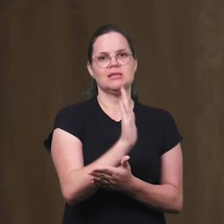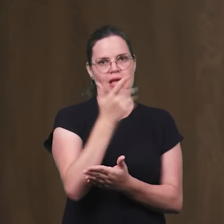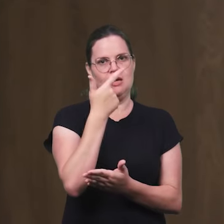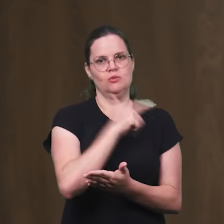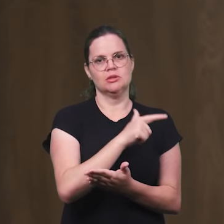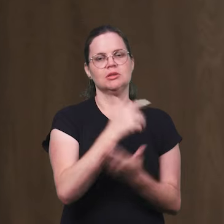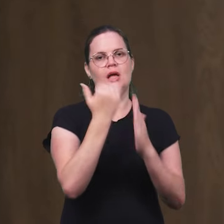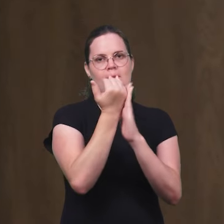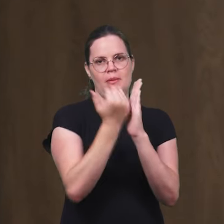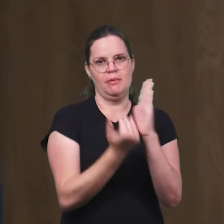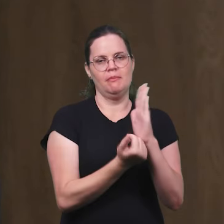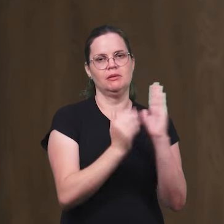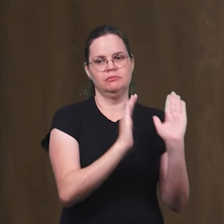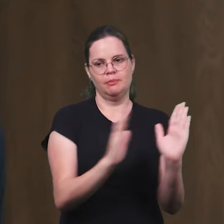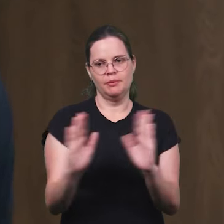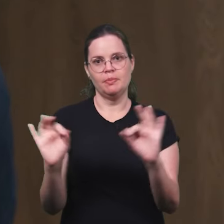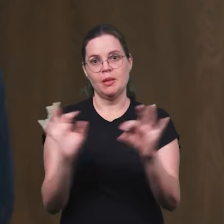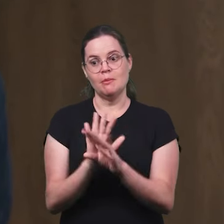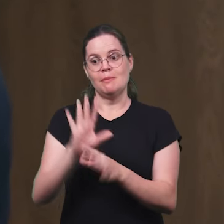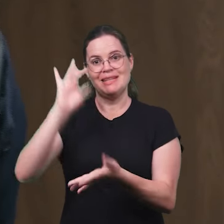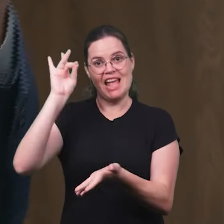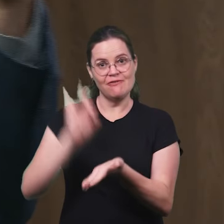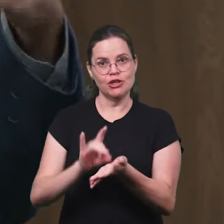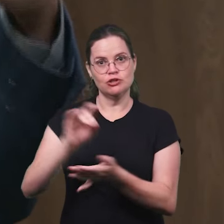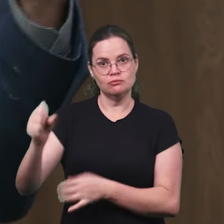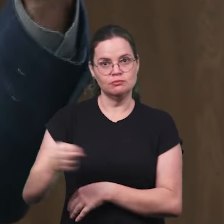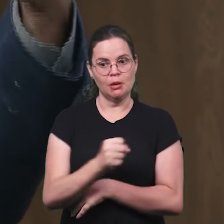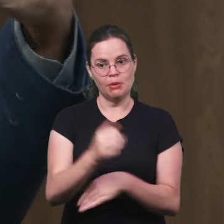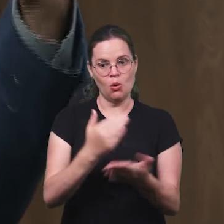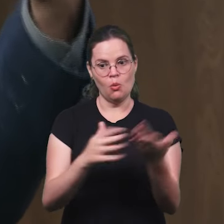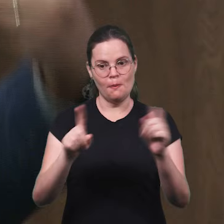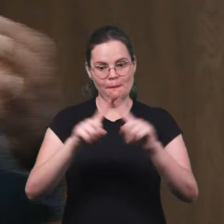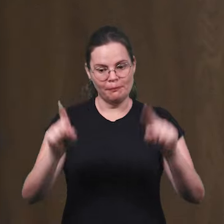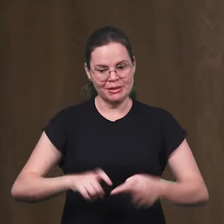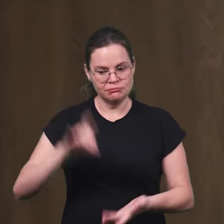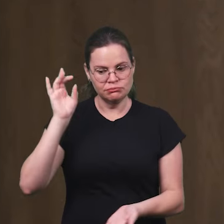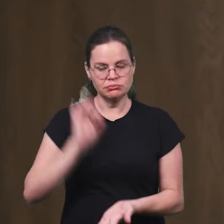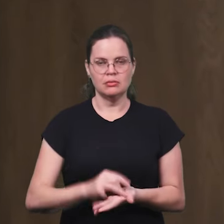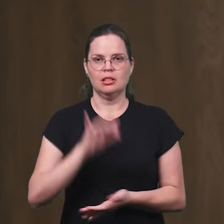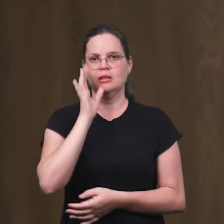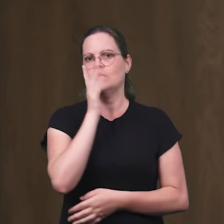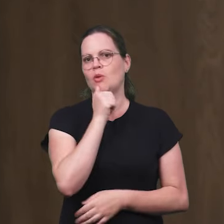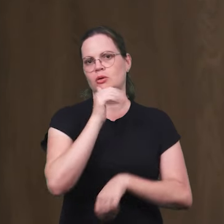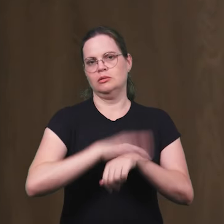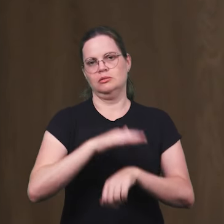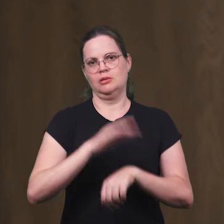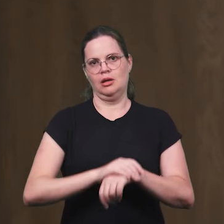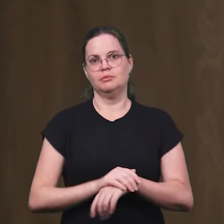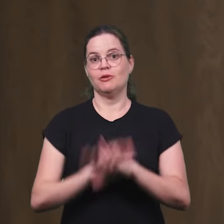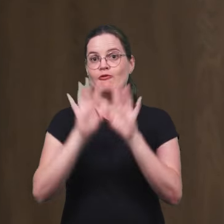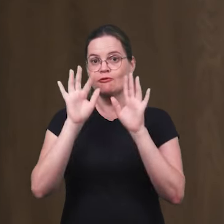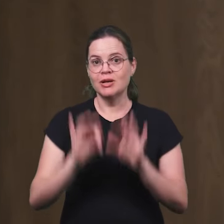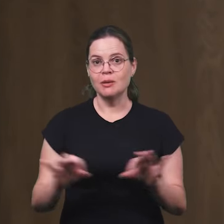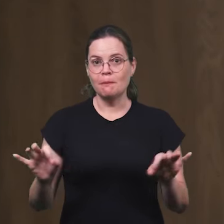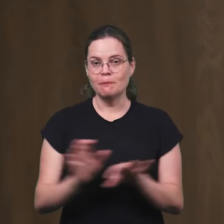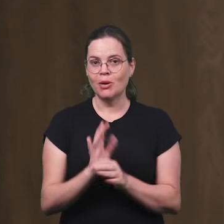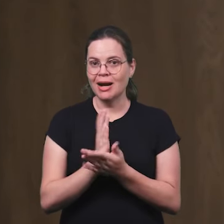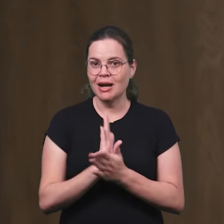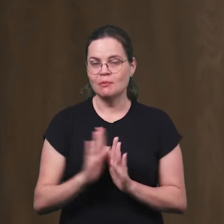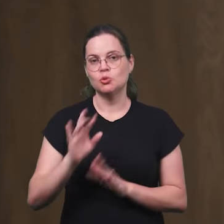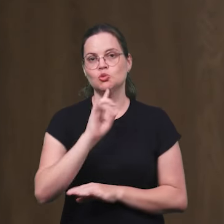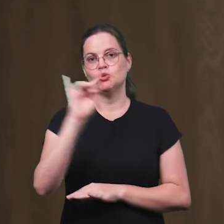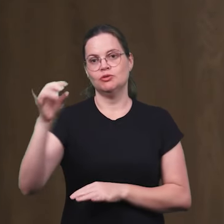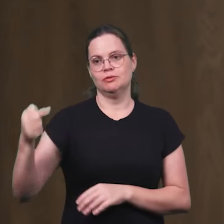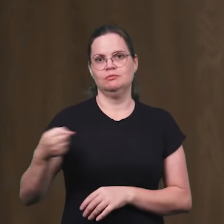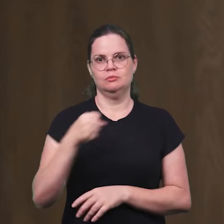um tempo. Então, assim, primeiramente, a jornada termina quando você toma posse efetivamente no seu concurso, tá? tá bom? E